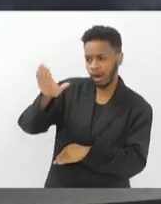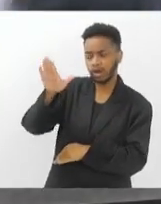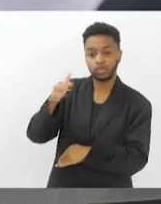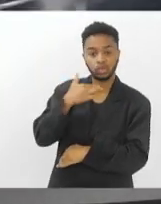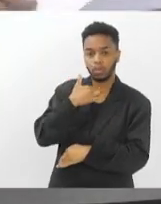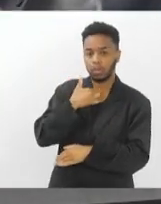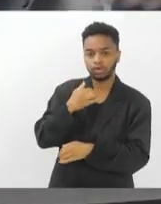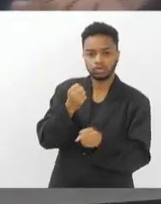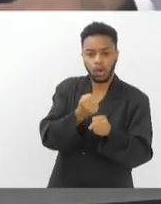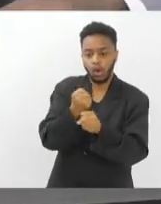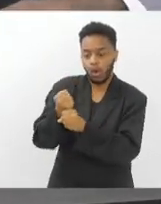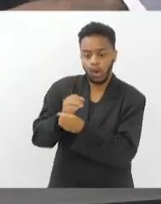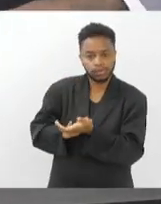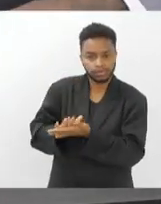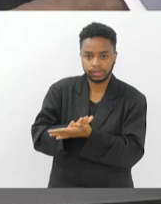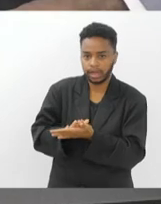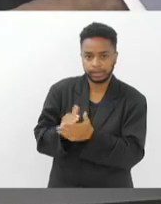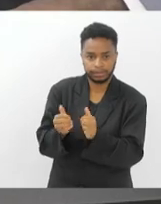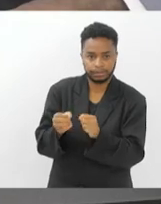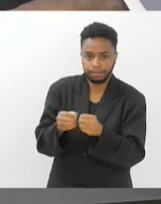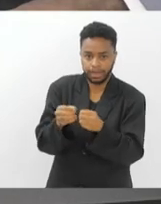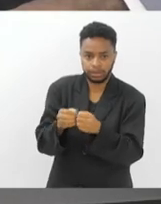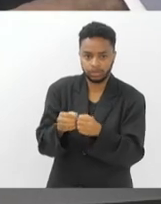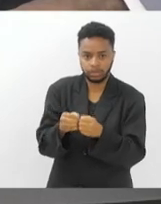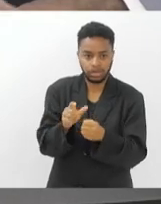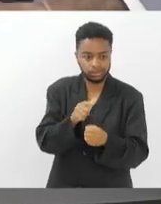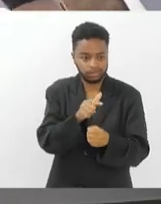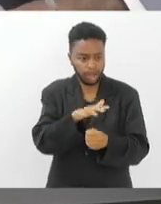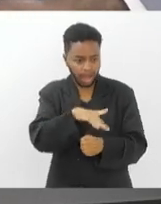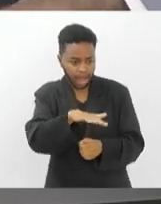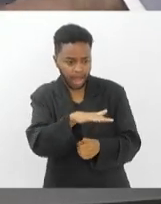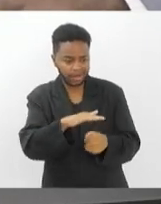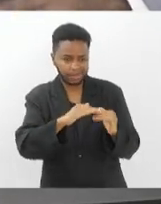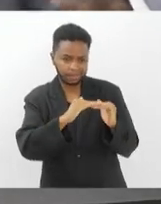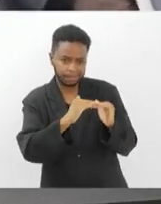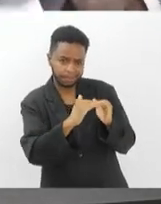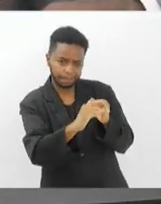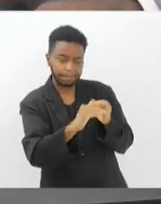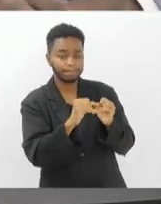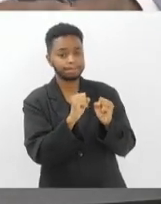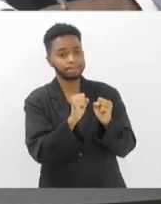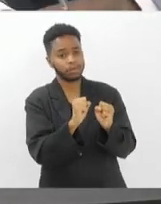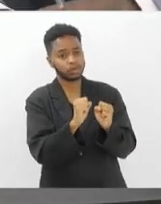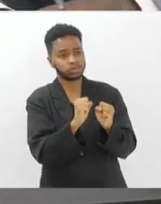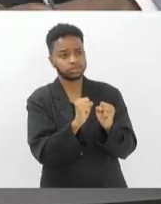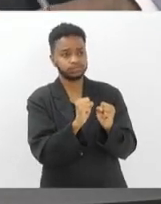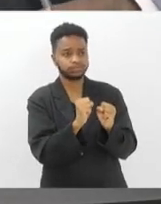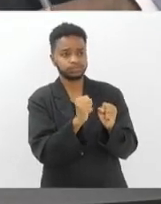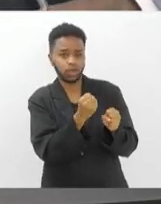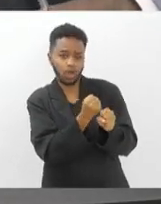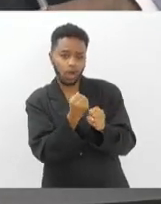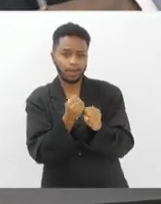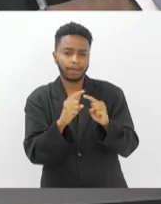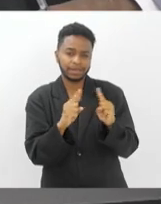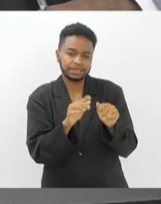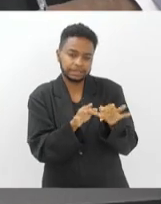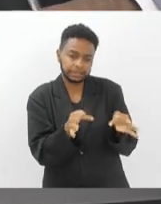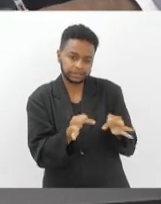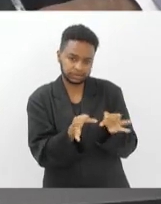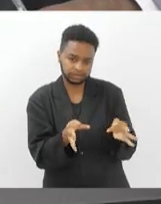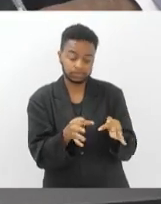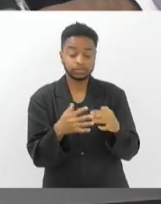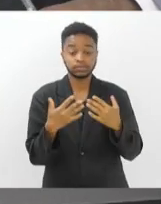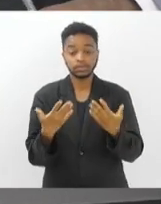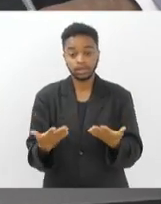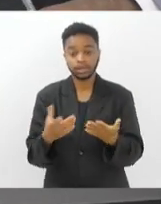ter nada. Tá outra, é mais plana, pode ter algo que não seja tão ofensivo assim.